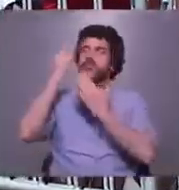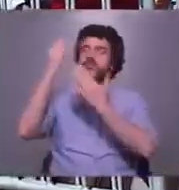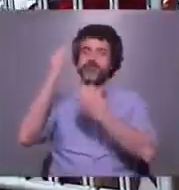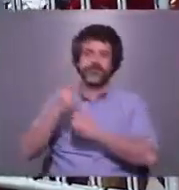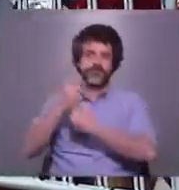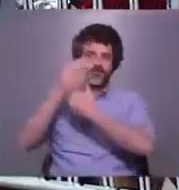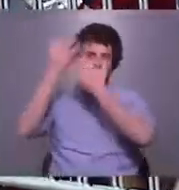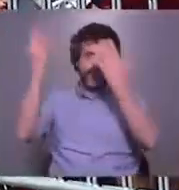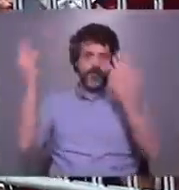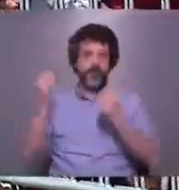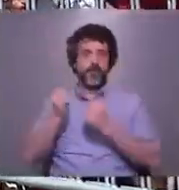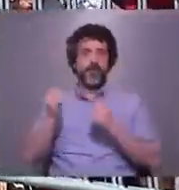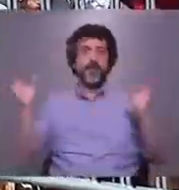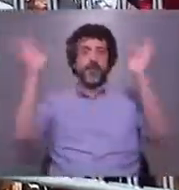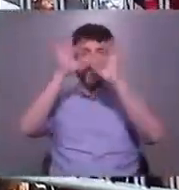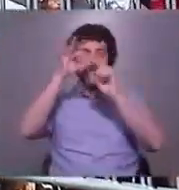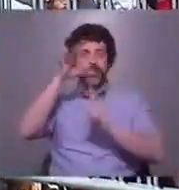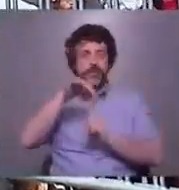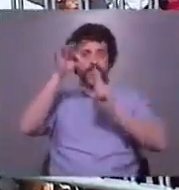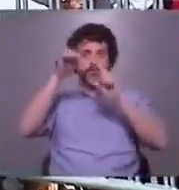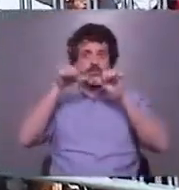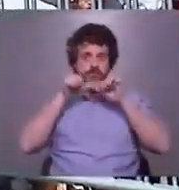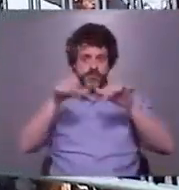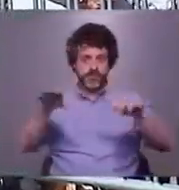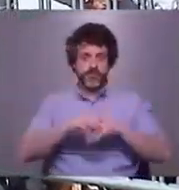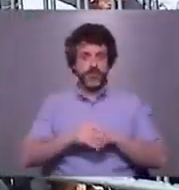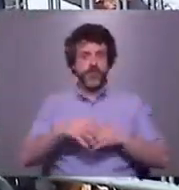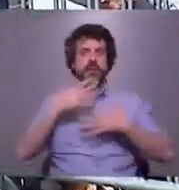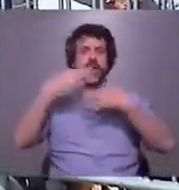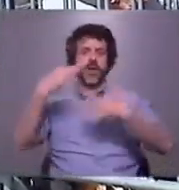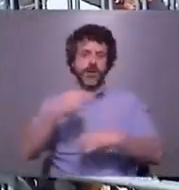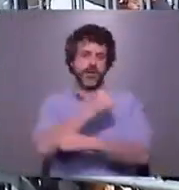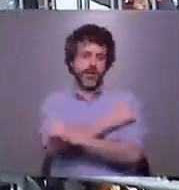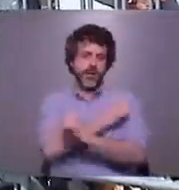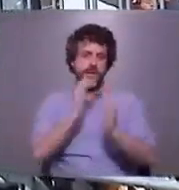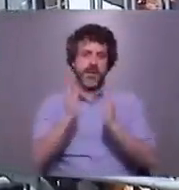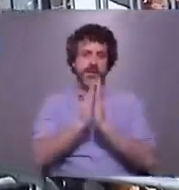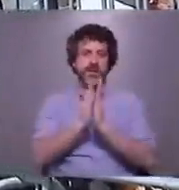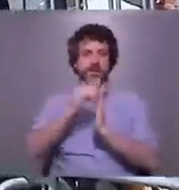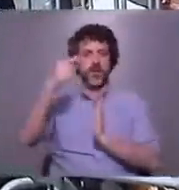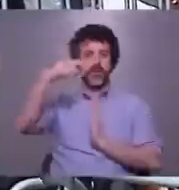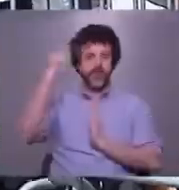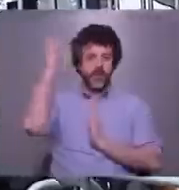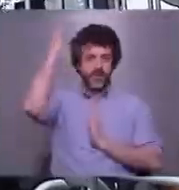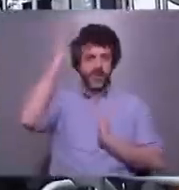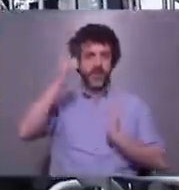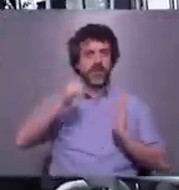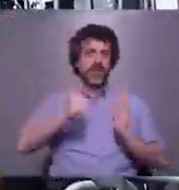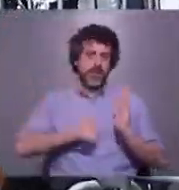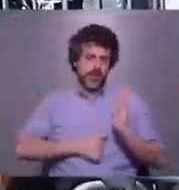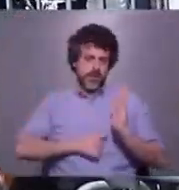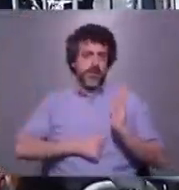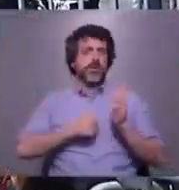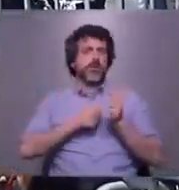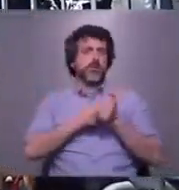glorificado, e Ele que falou com os profetas. Creio na Igreja, una, santa, cattolica e